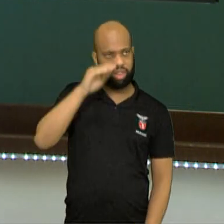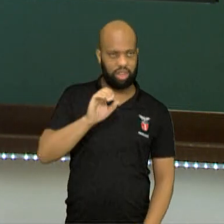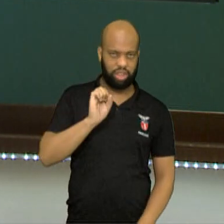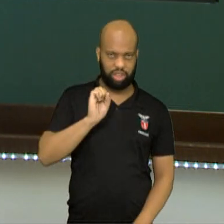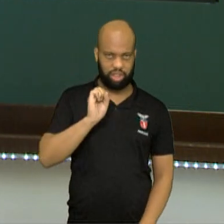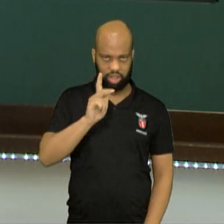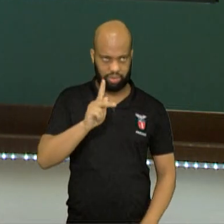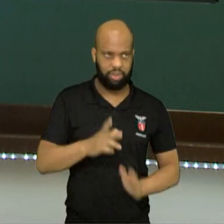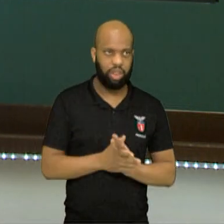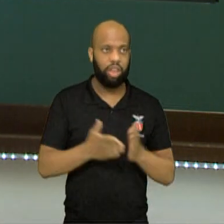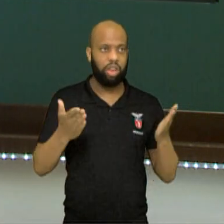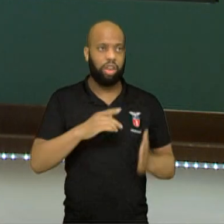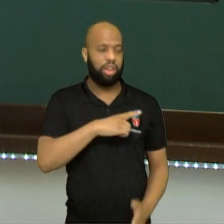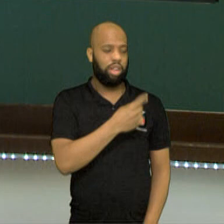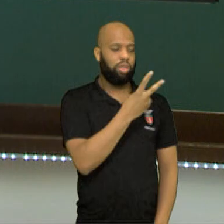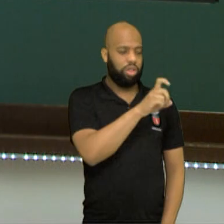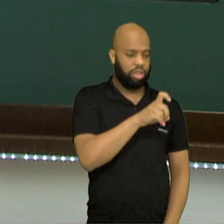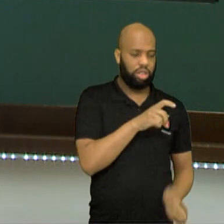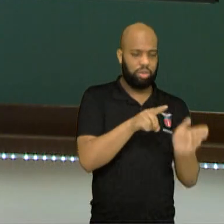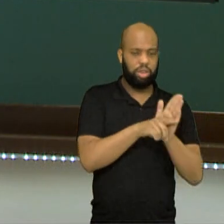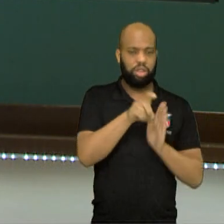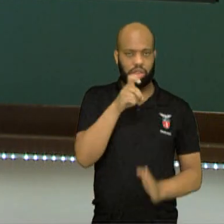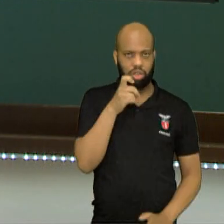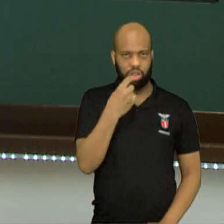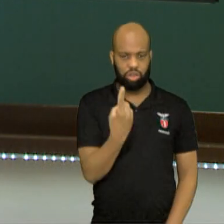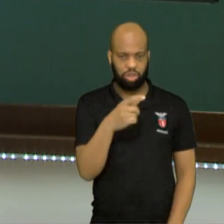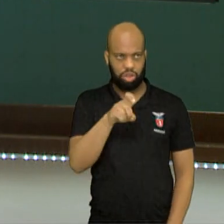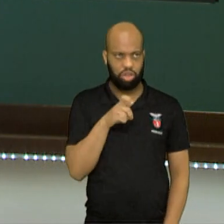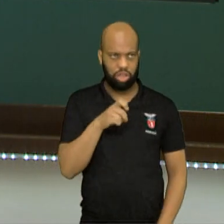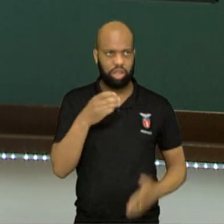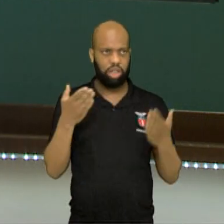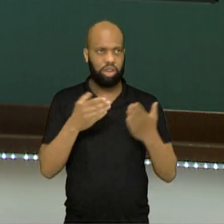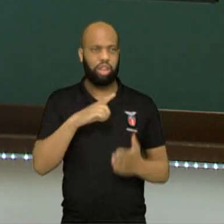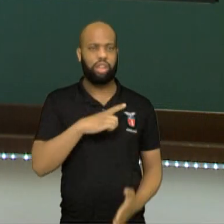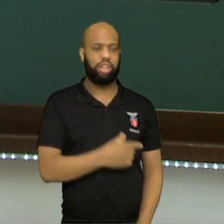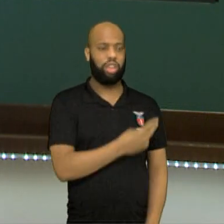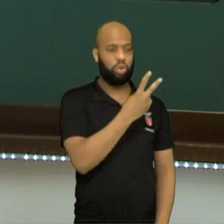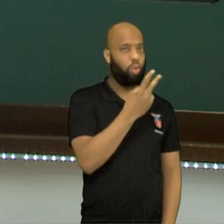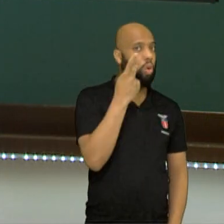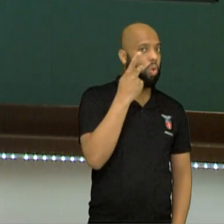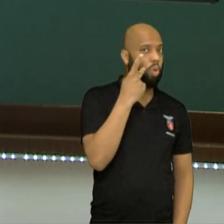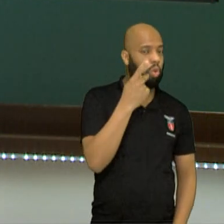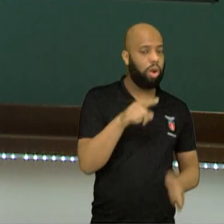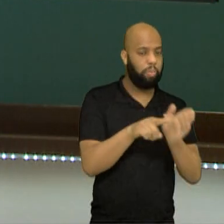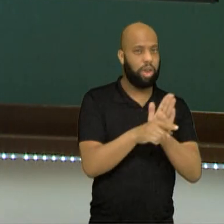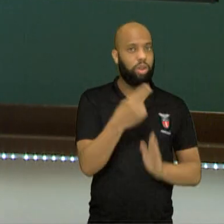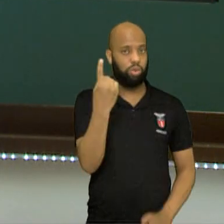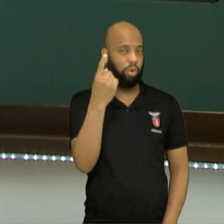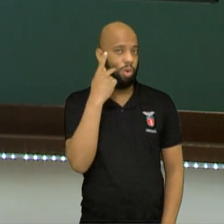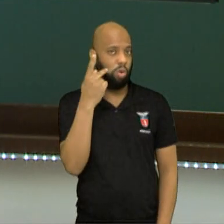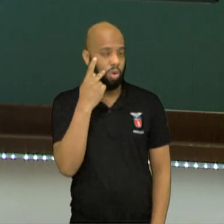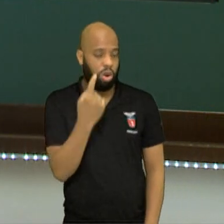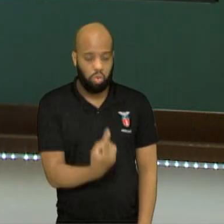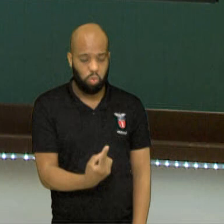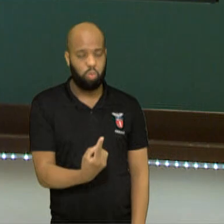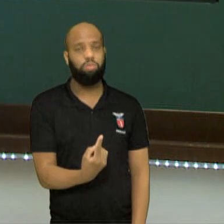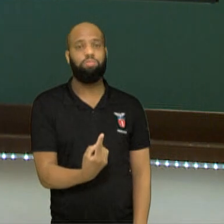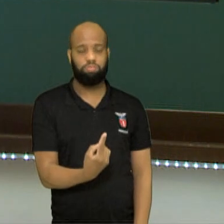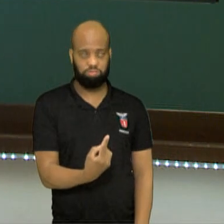bom? 2x menos x, 1x. 2 balas menos uma bala. Tá vendo como